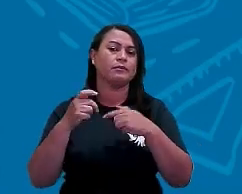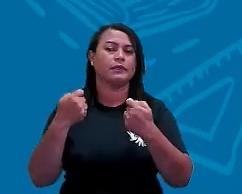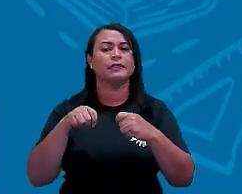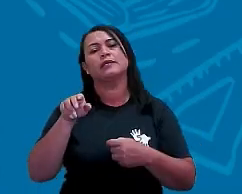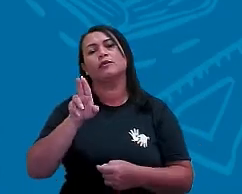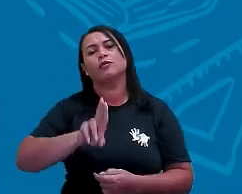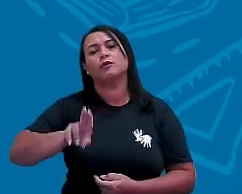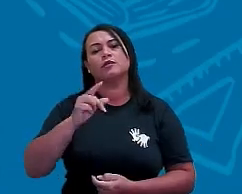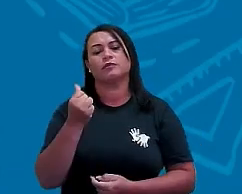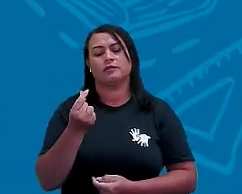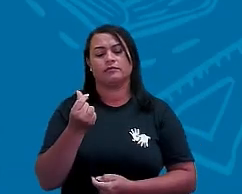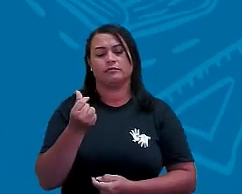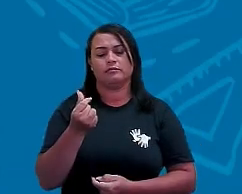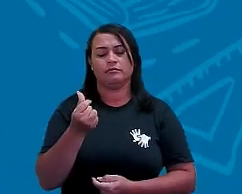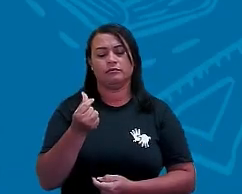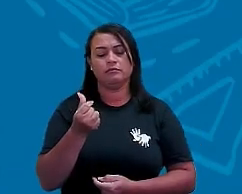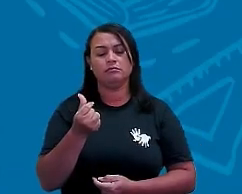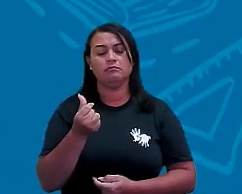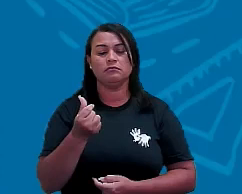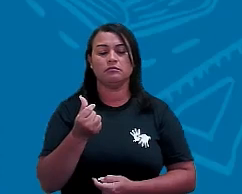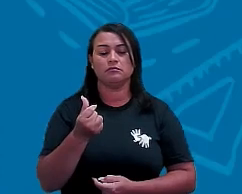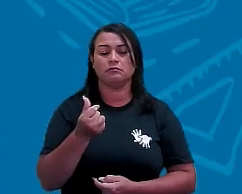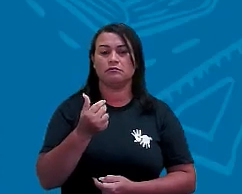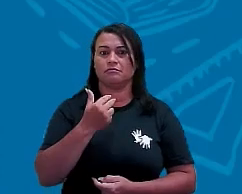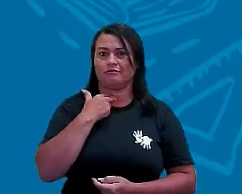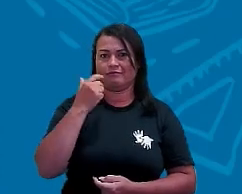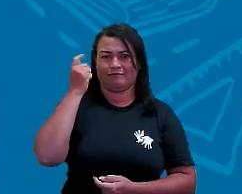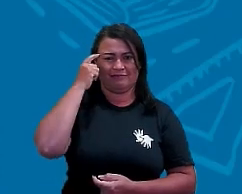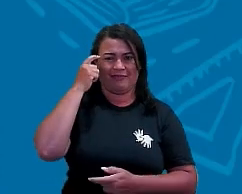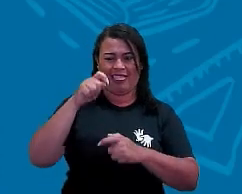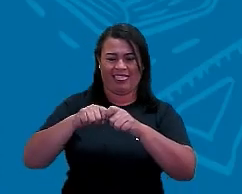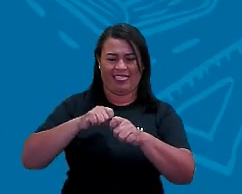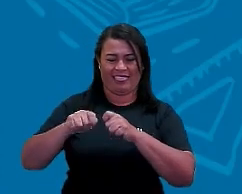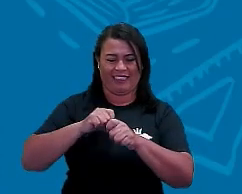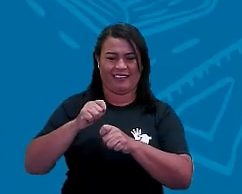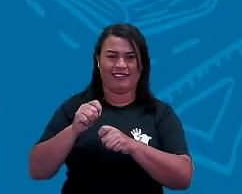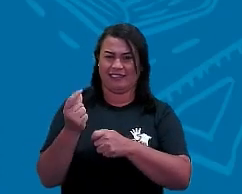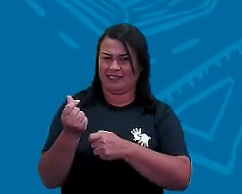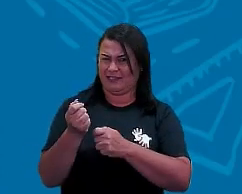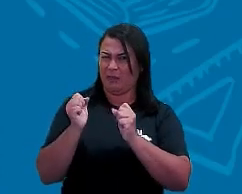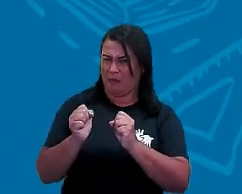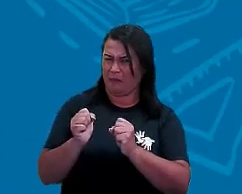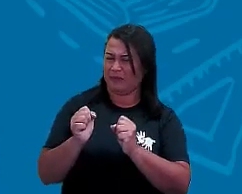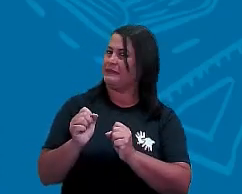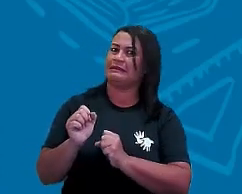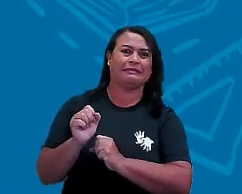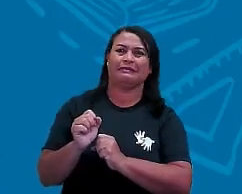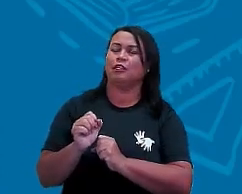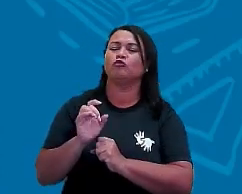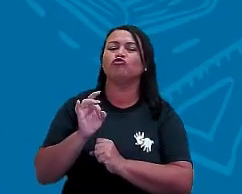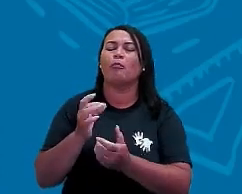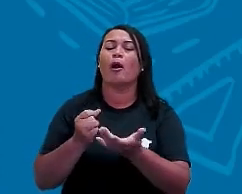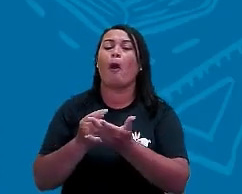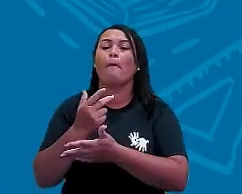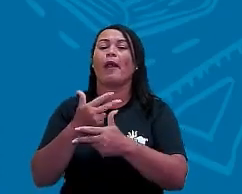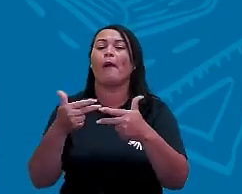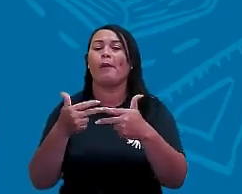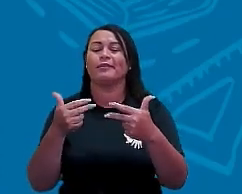usa o dinheiro, tá? Não vá me inventar de rasgar dinheiro, que não pode. Dinheiro não pode rasgar dinheiro, tá? Só se for para comprar as